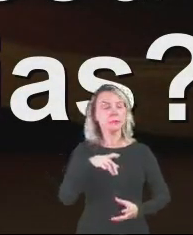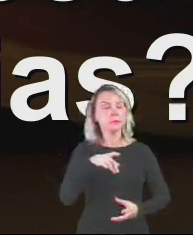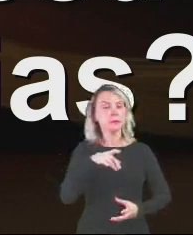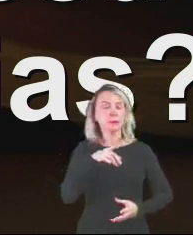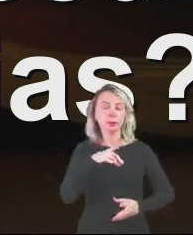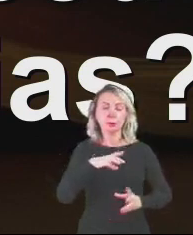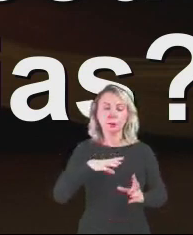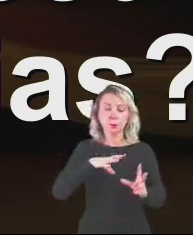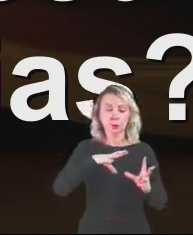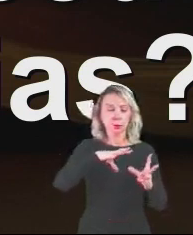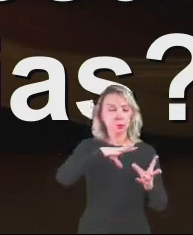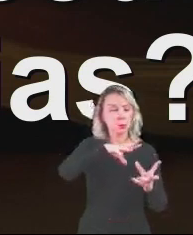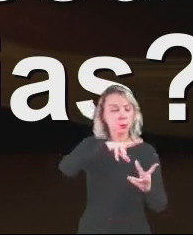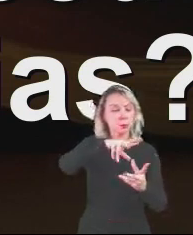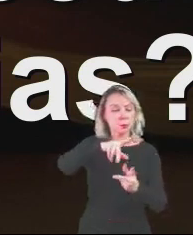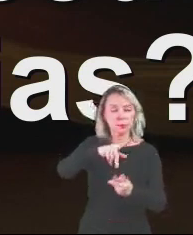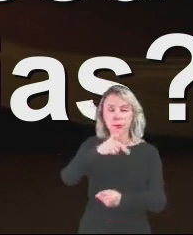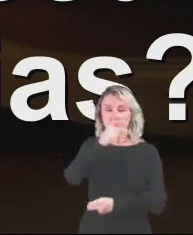moradores da terra.